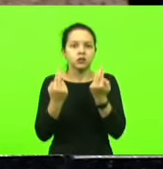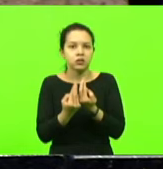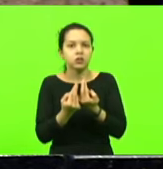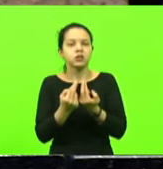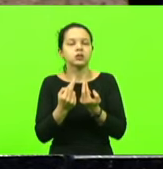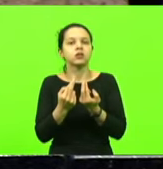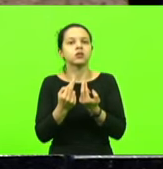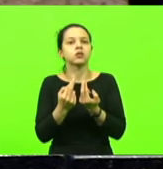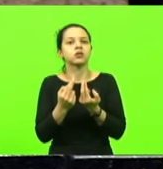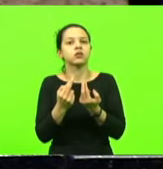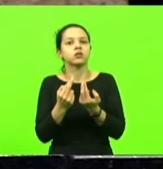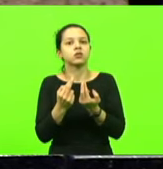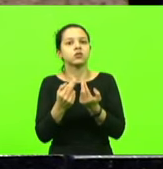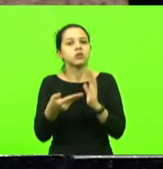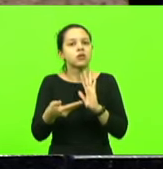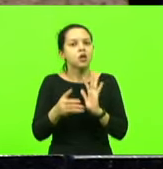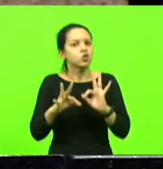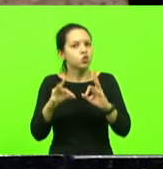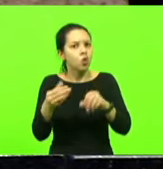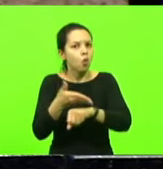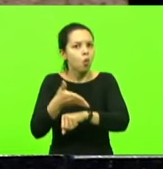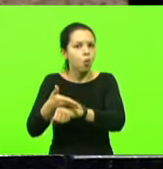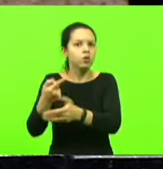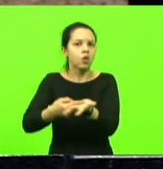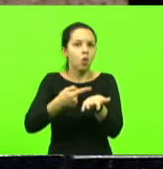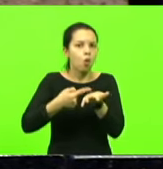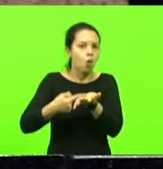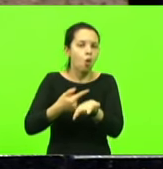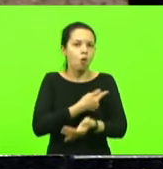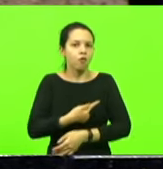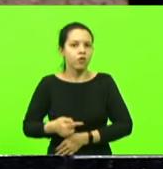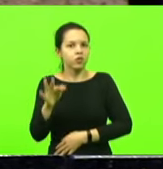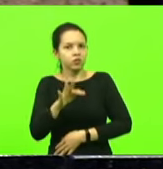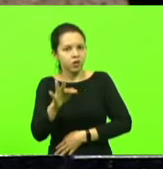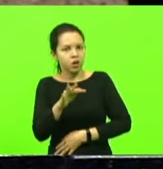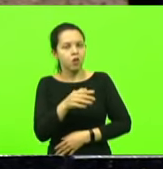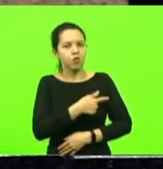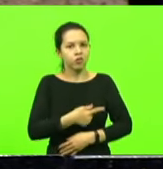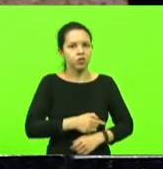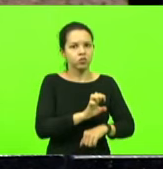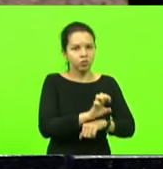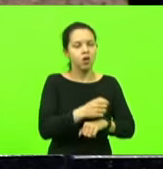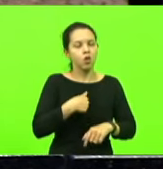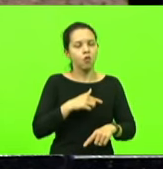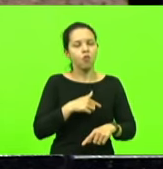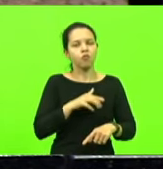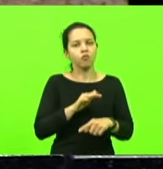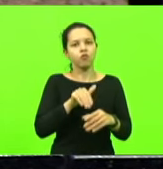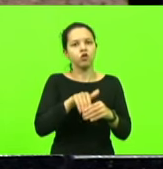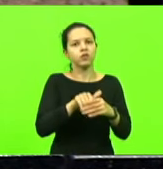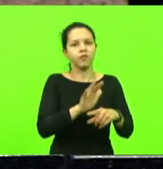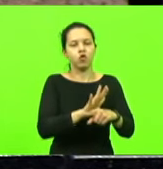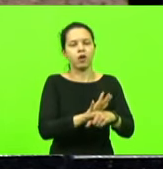envolvidos, e esse acordo entre o governo federal e o governo do Estado, eu vou votar favorável ao projeto.